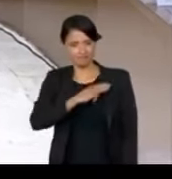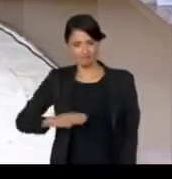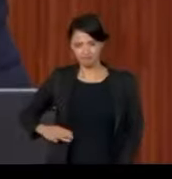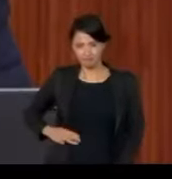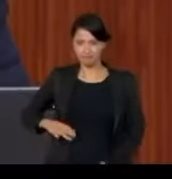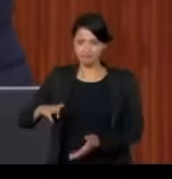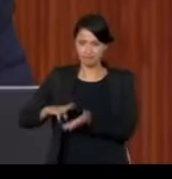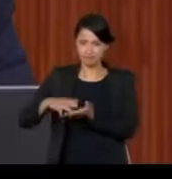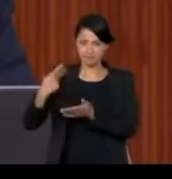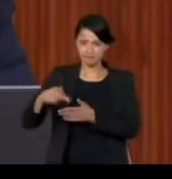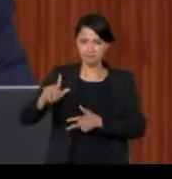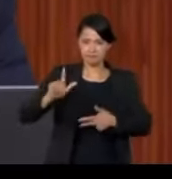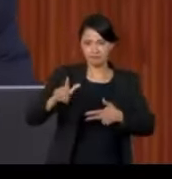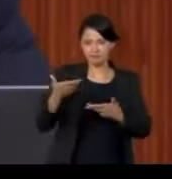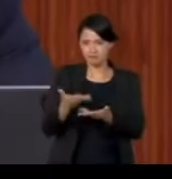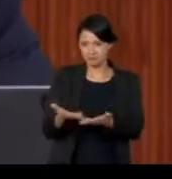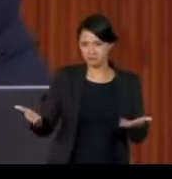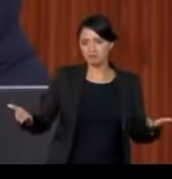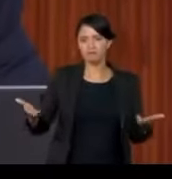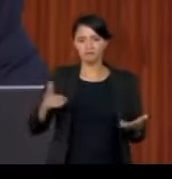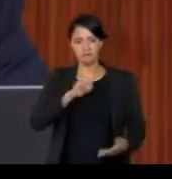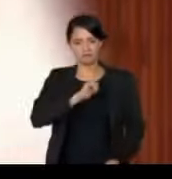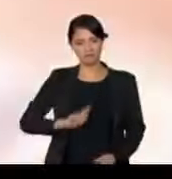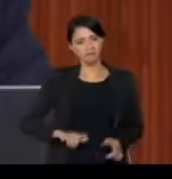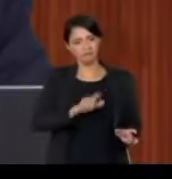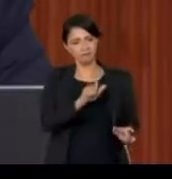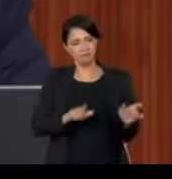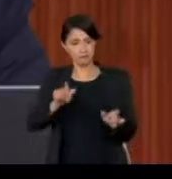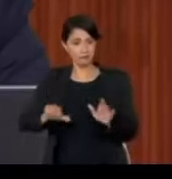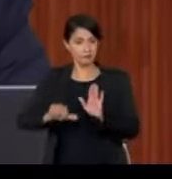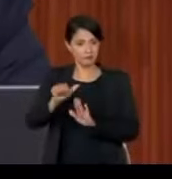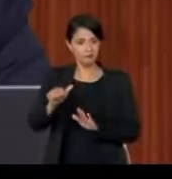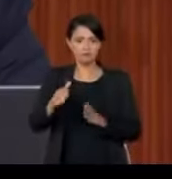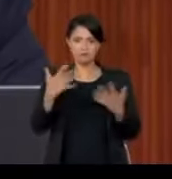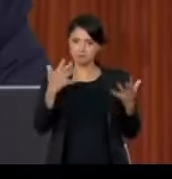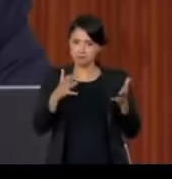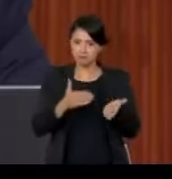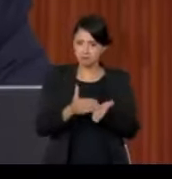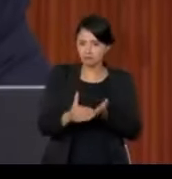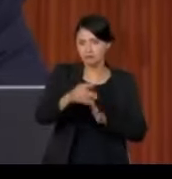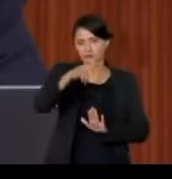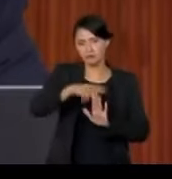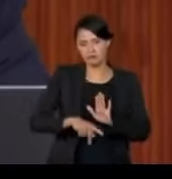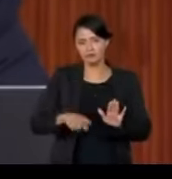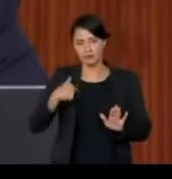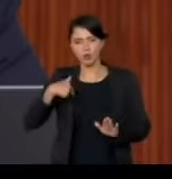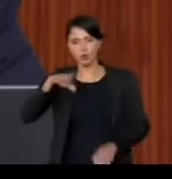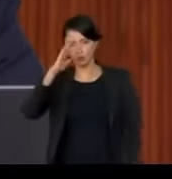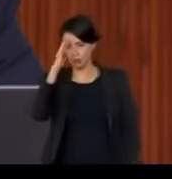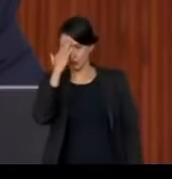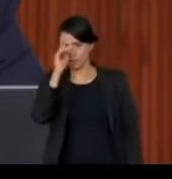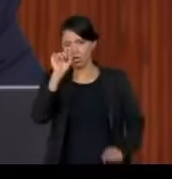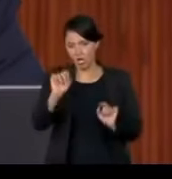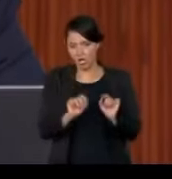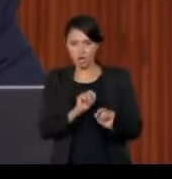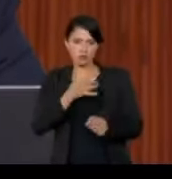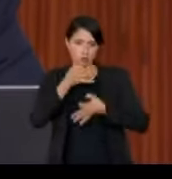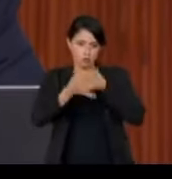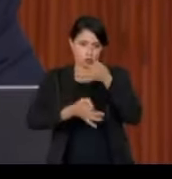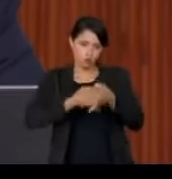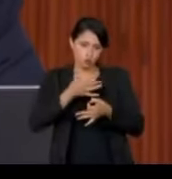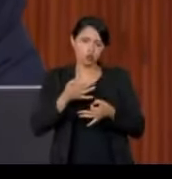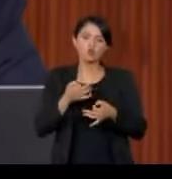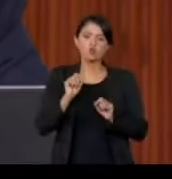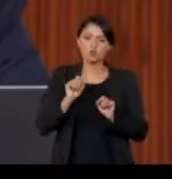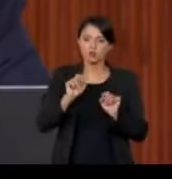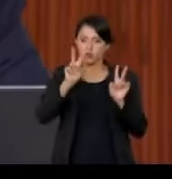membros do Legislativo, caros governadores. Primeiro, parabéns pela iniciativa. E entendo como sugestão,